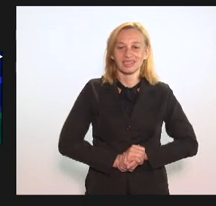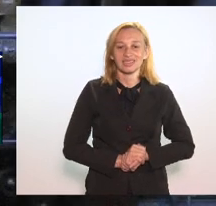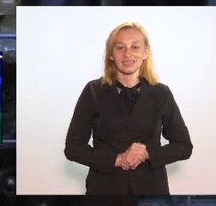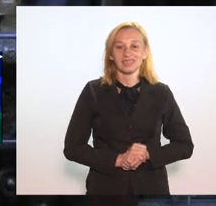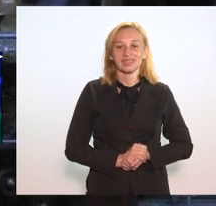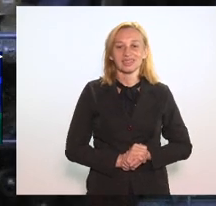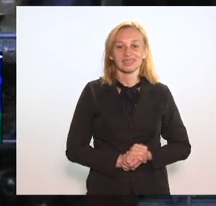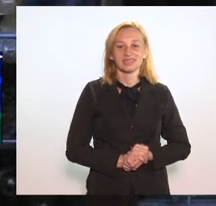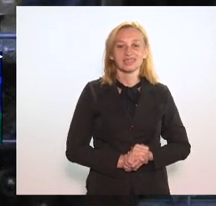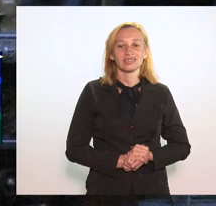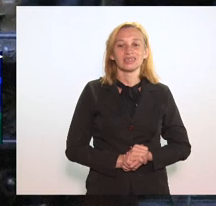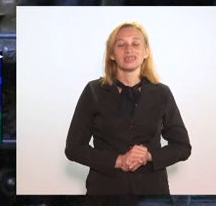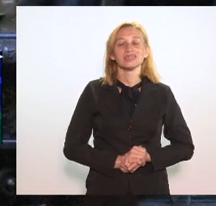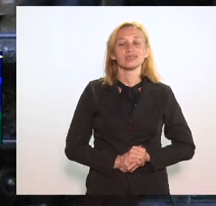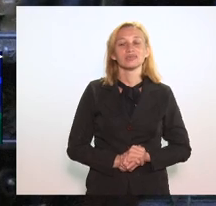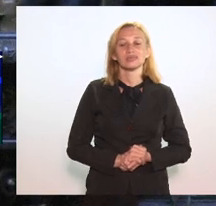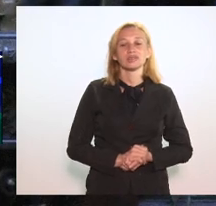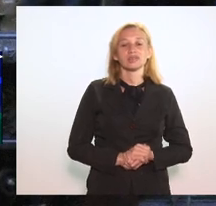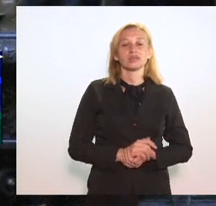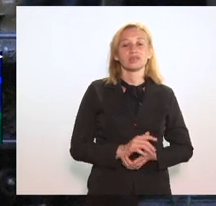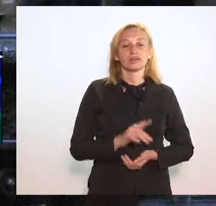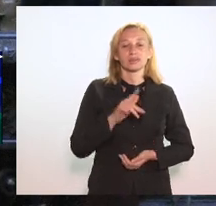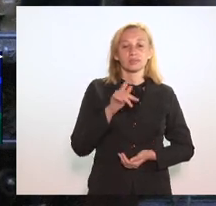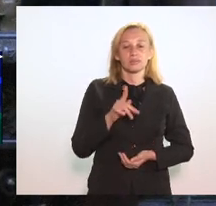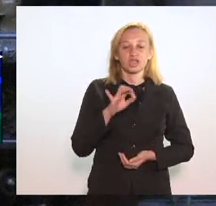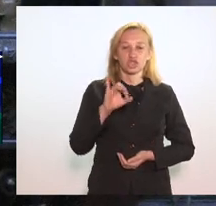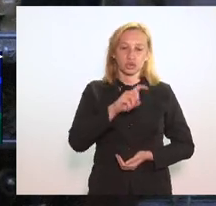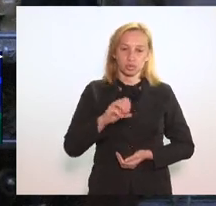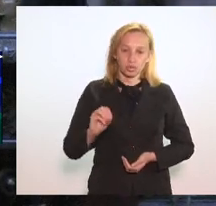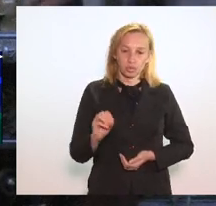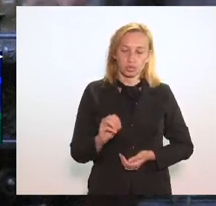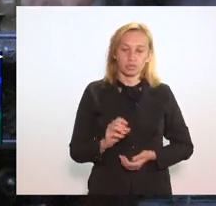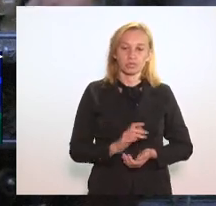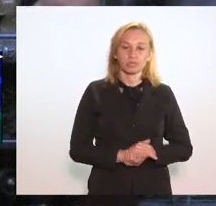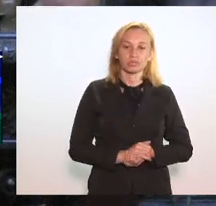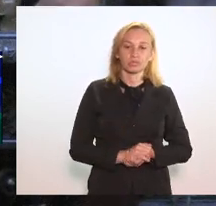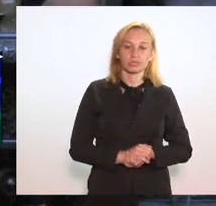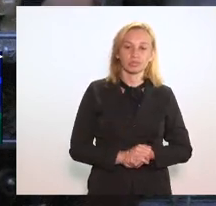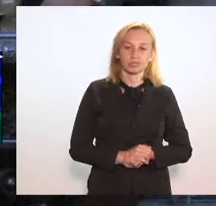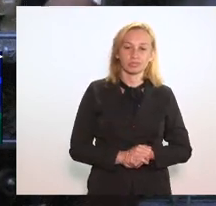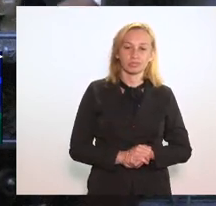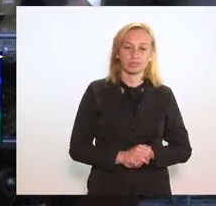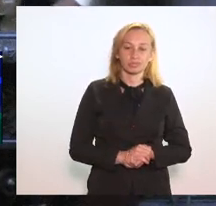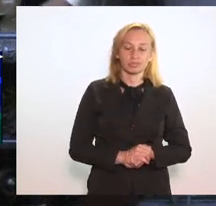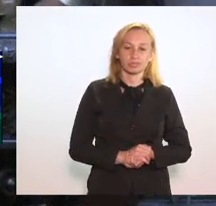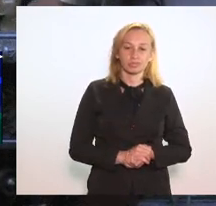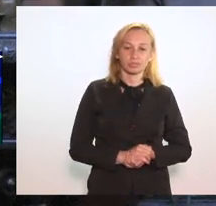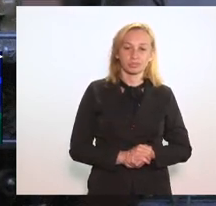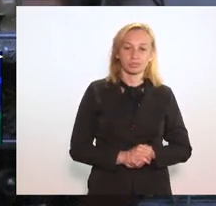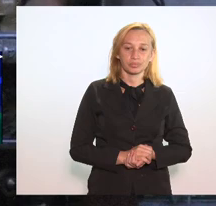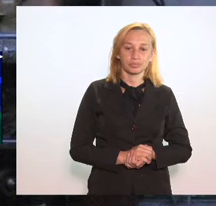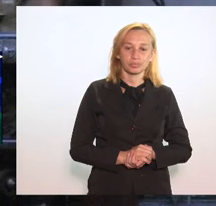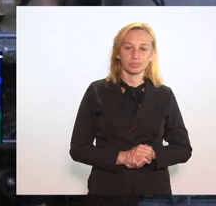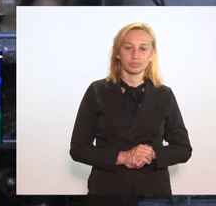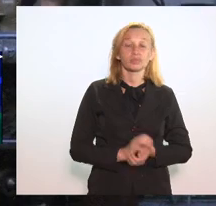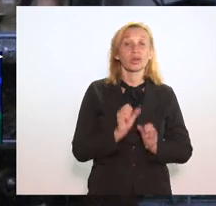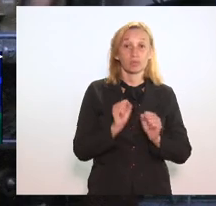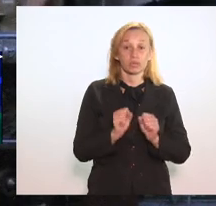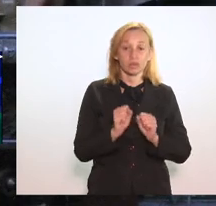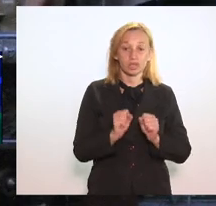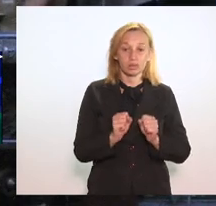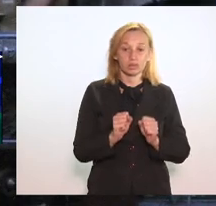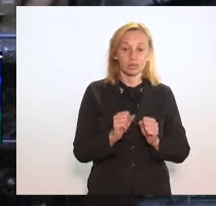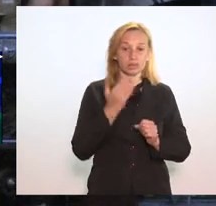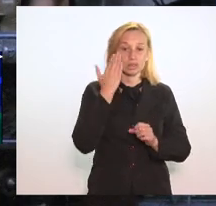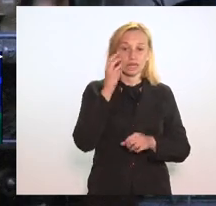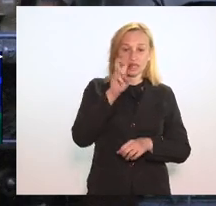é mais Felipe Peixoto Então já já eu vou kohler nós podemos fazer